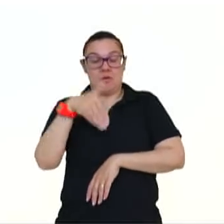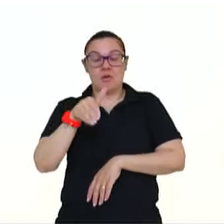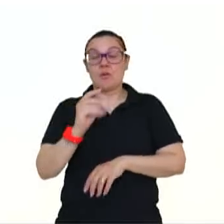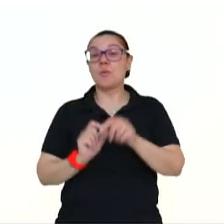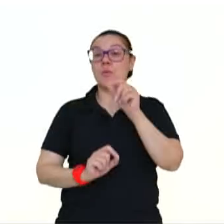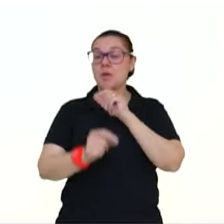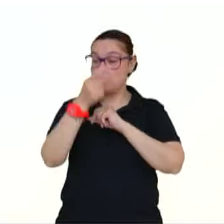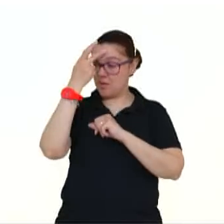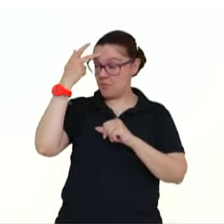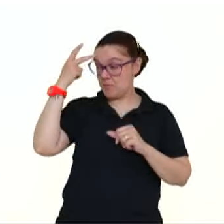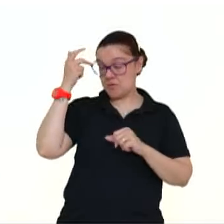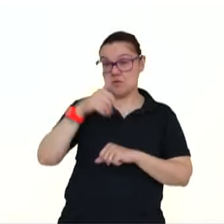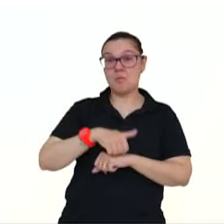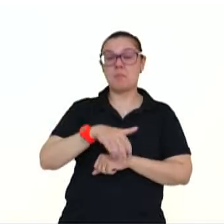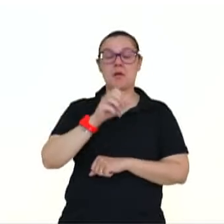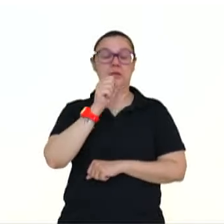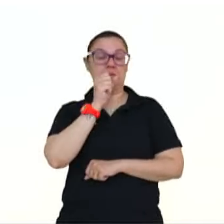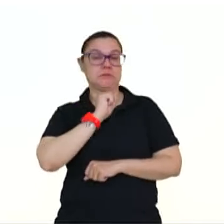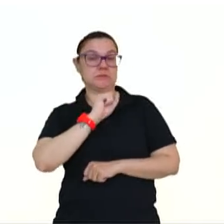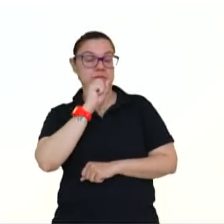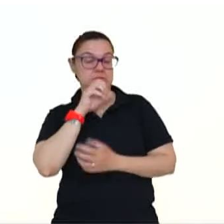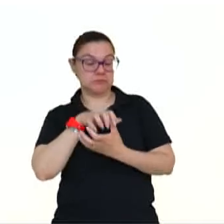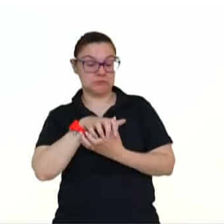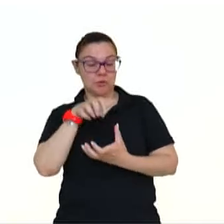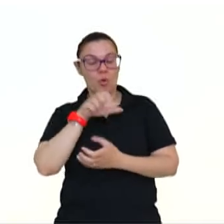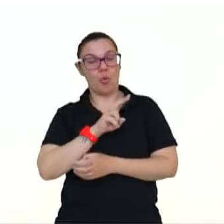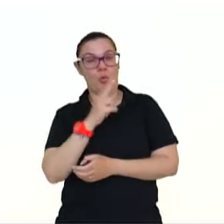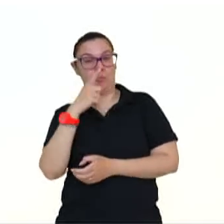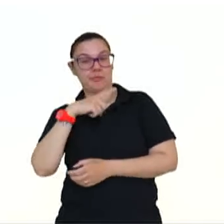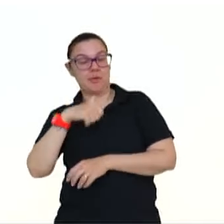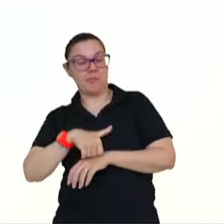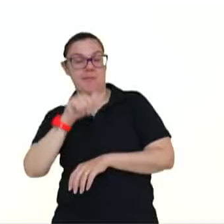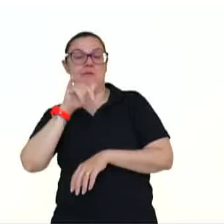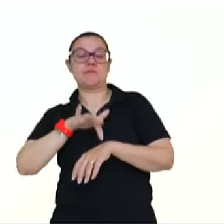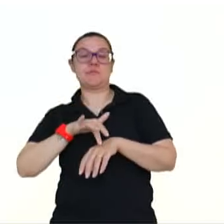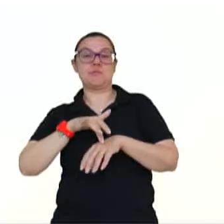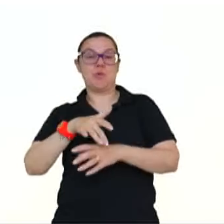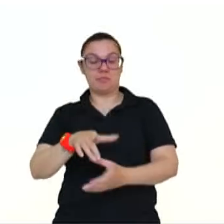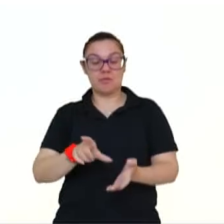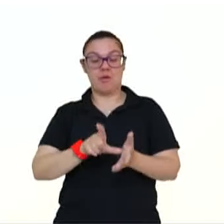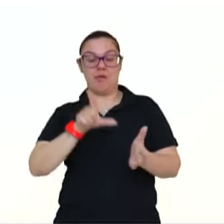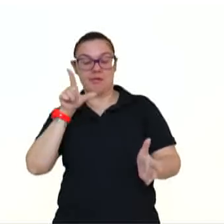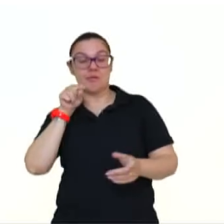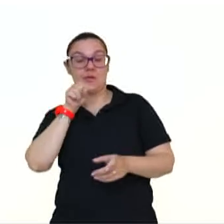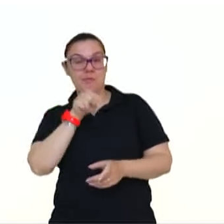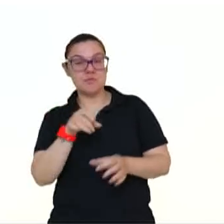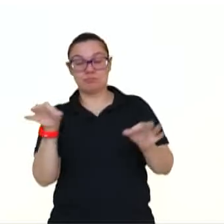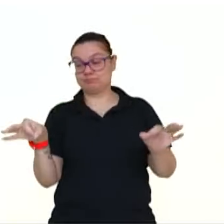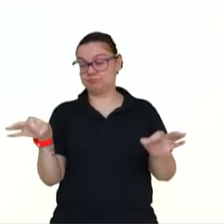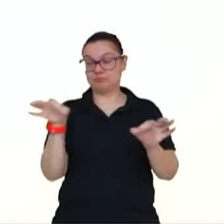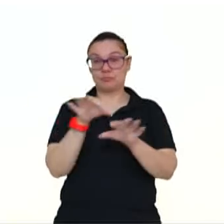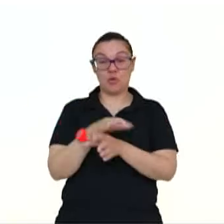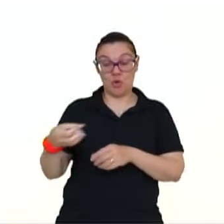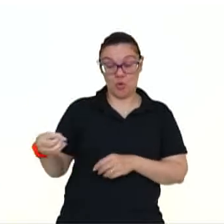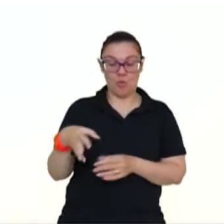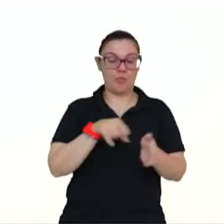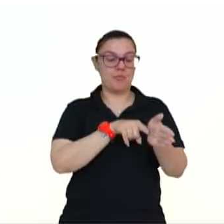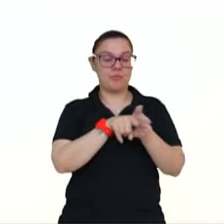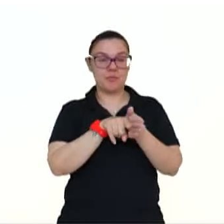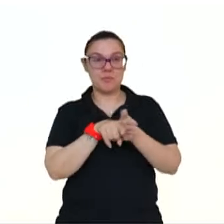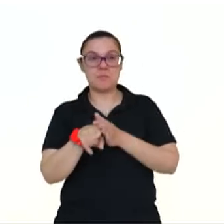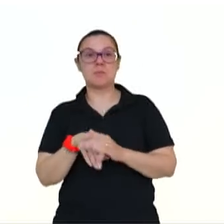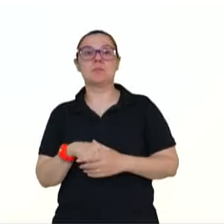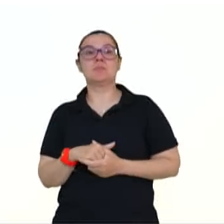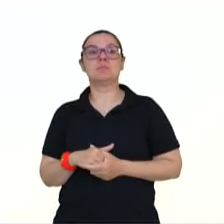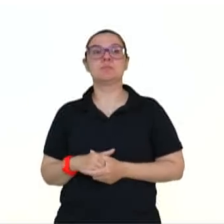especialmente em pessoas mais velhas e que têm alguma doença crônica. Essa é uma das conclusões de um novo estudo